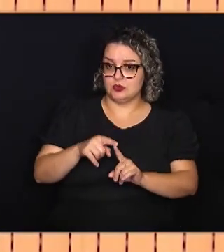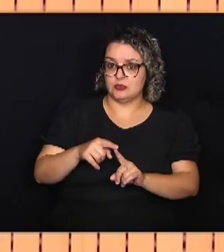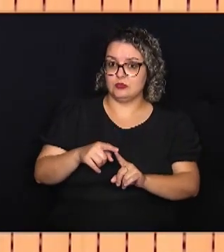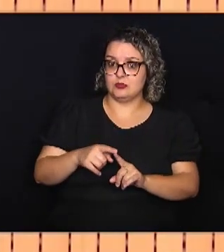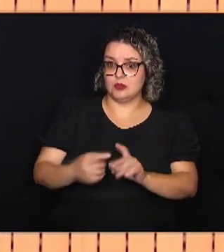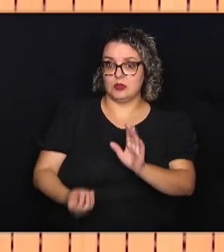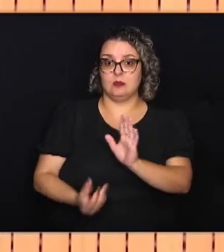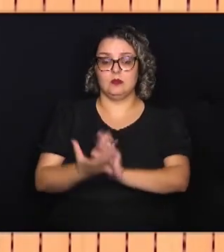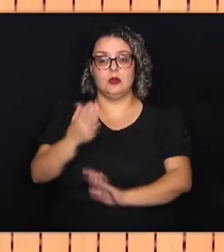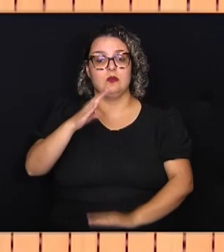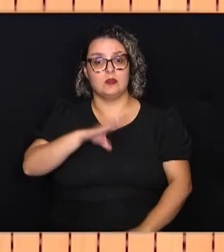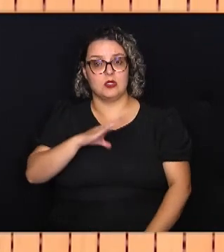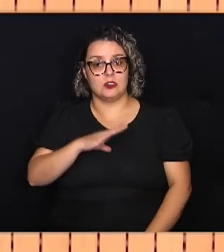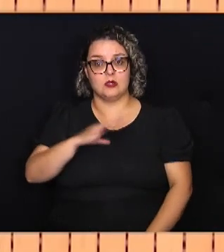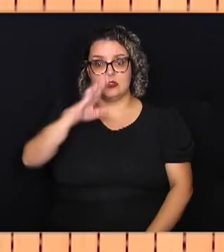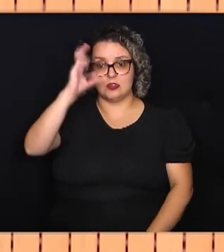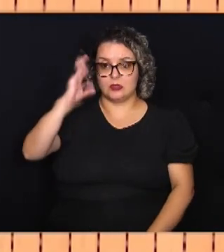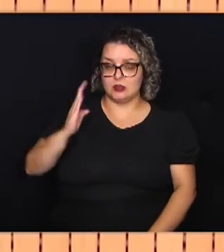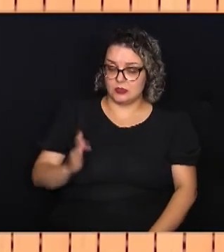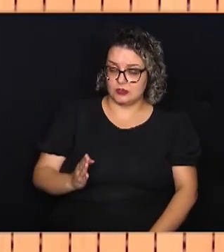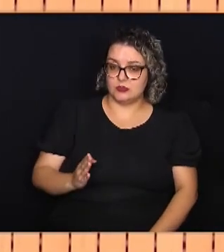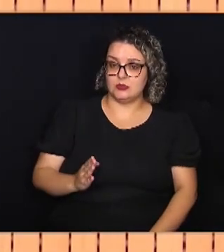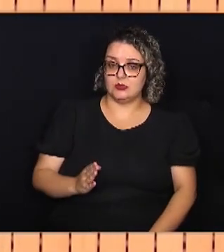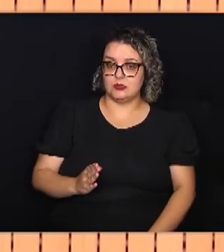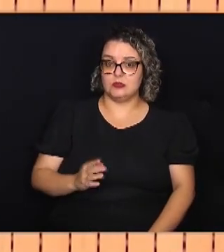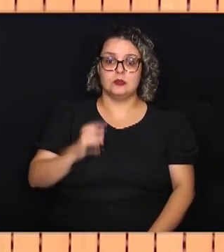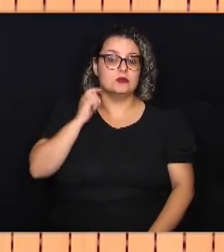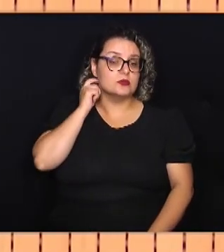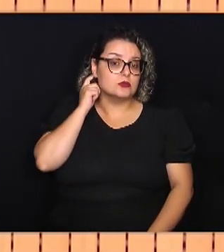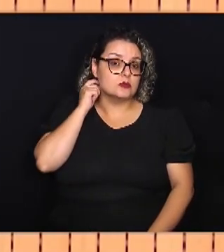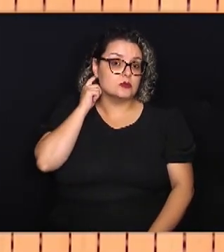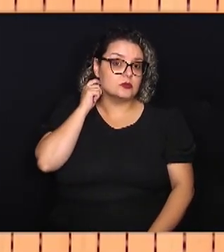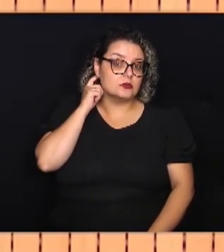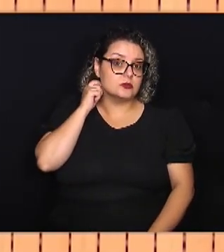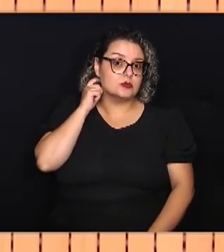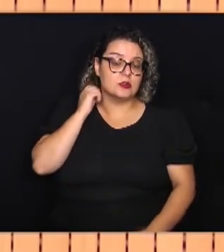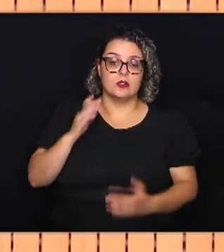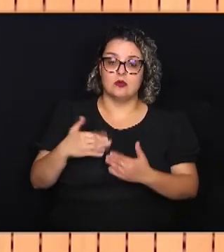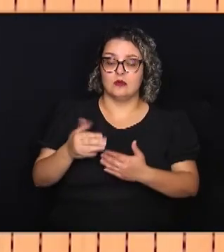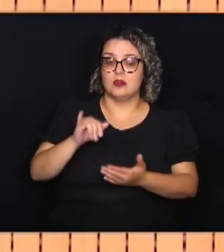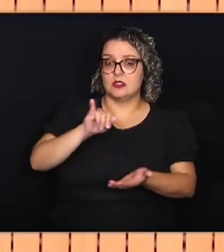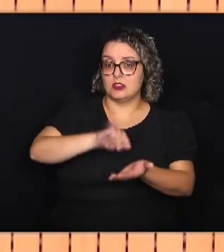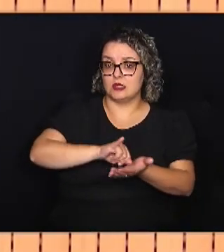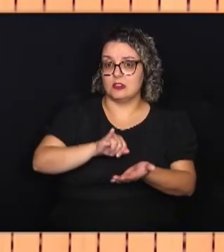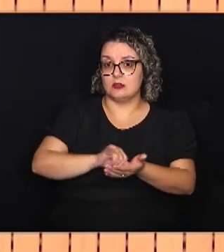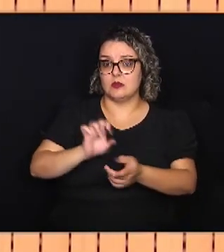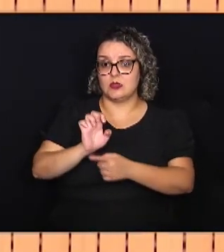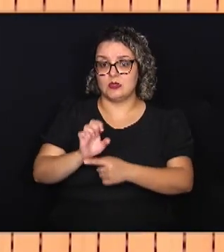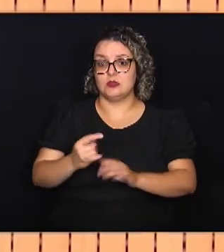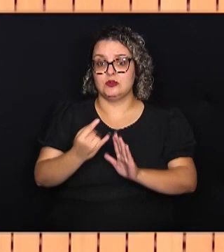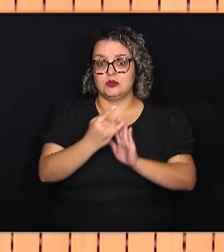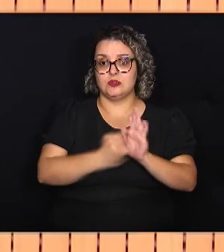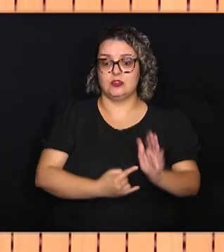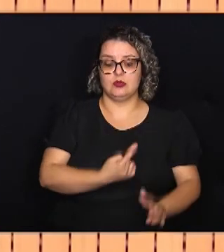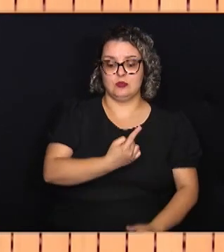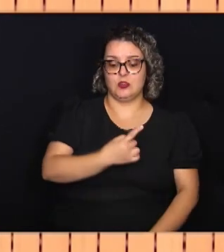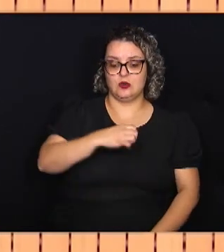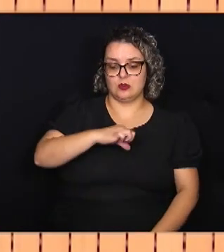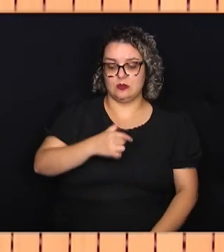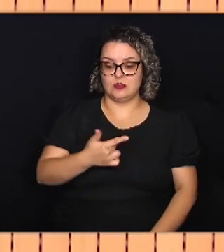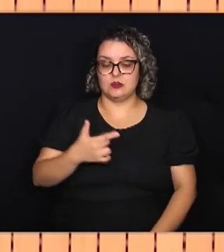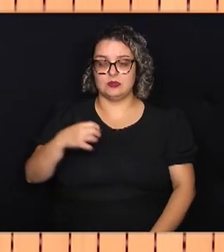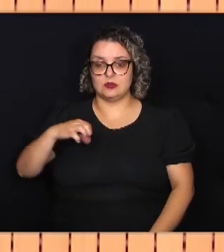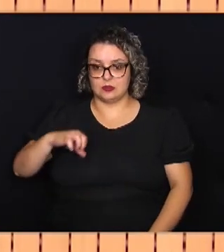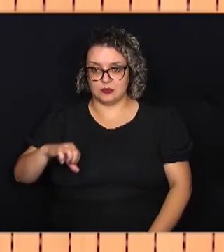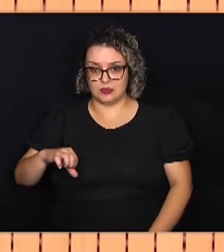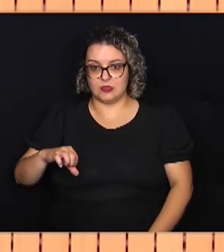em uma cidade brasileira fora da capital de estado. Documentos de 1929 vieram